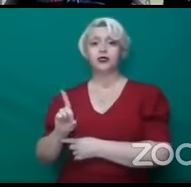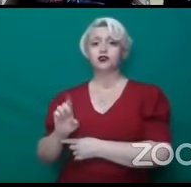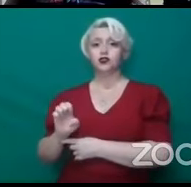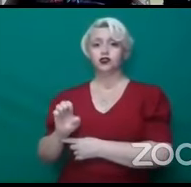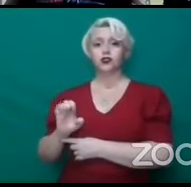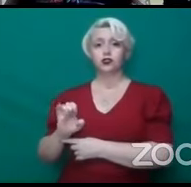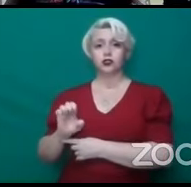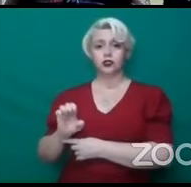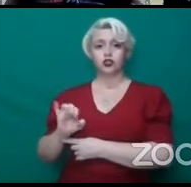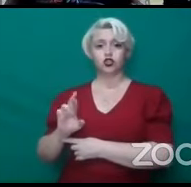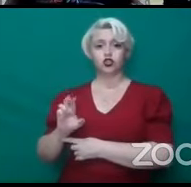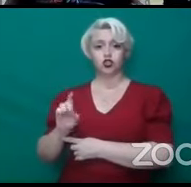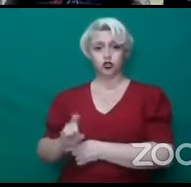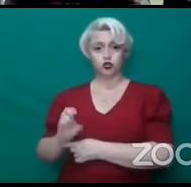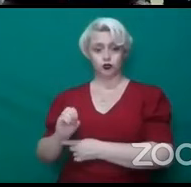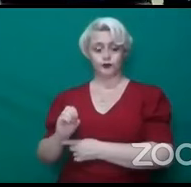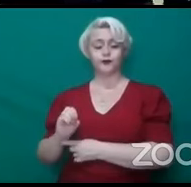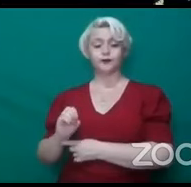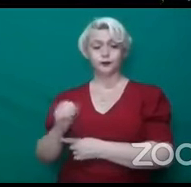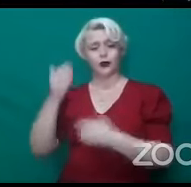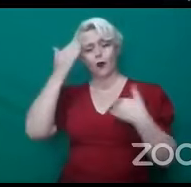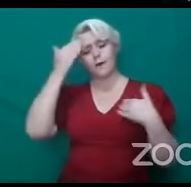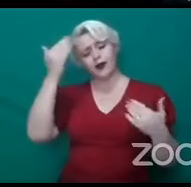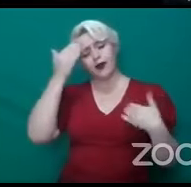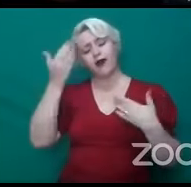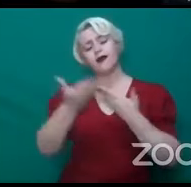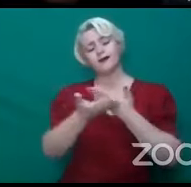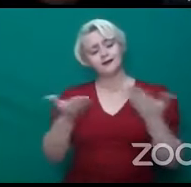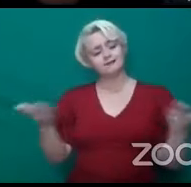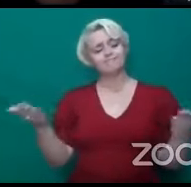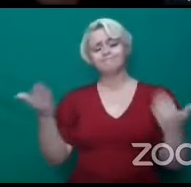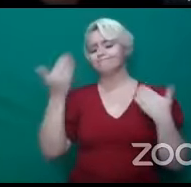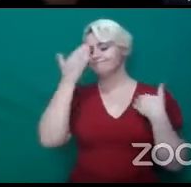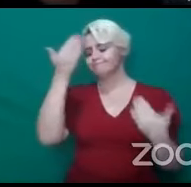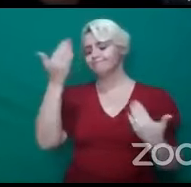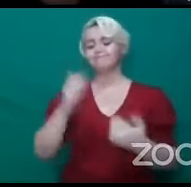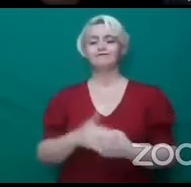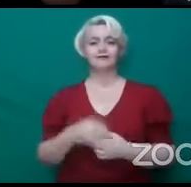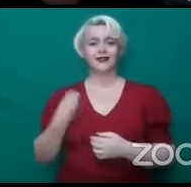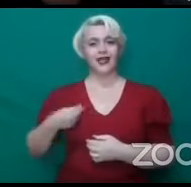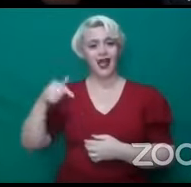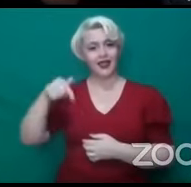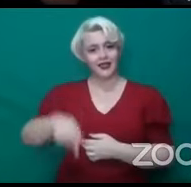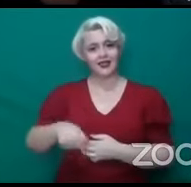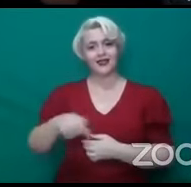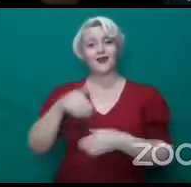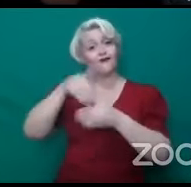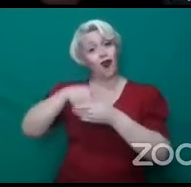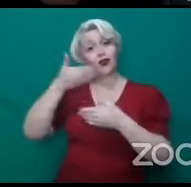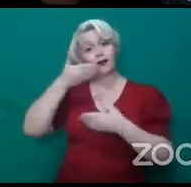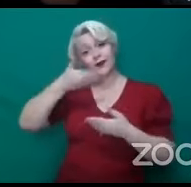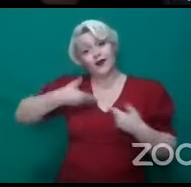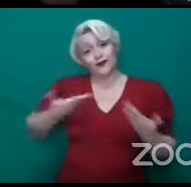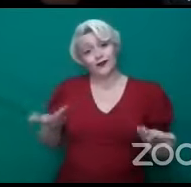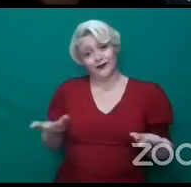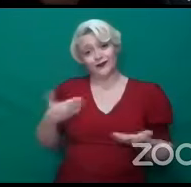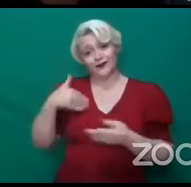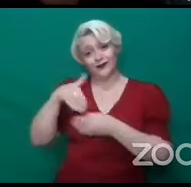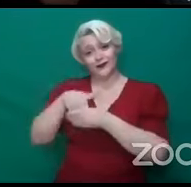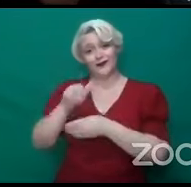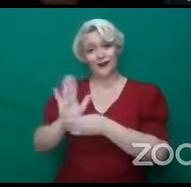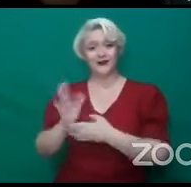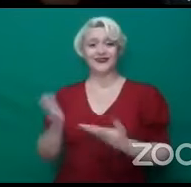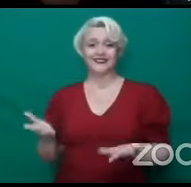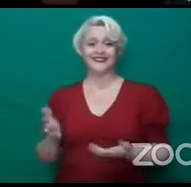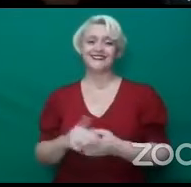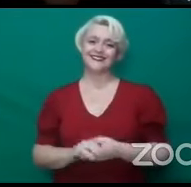assim. Muito obrigada por estar aqui, eu agradeço muito. E é isso, voltem no meu filme.